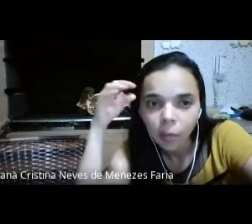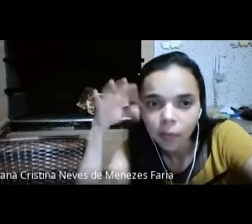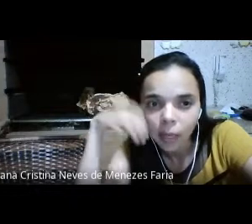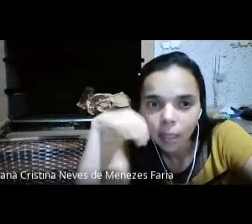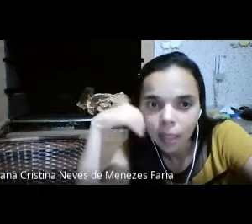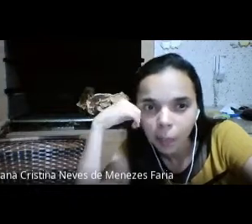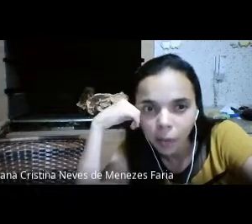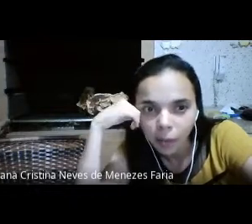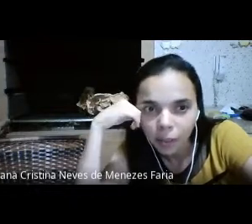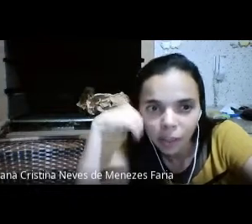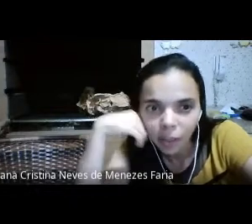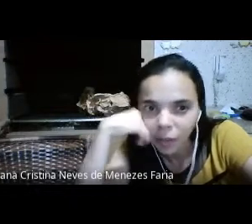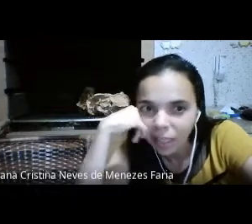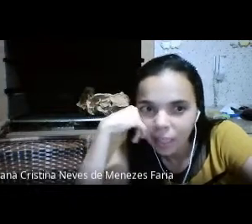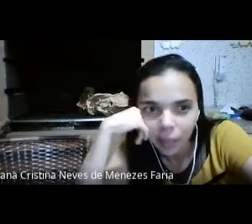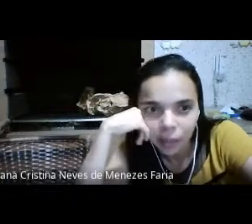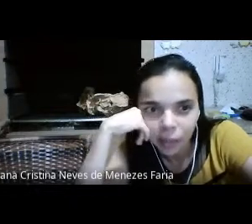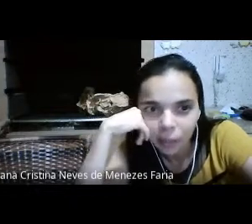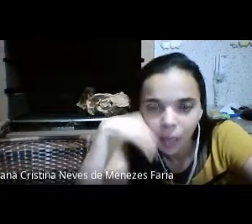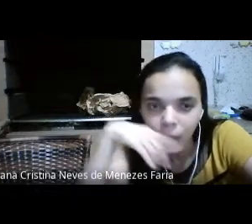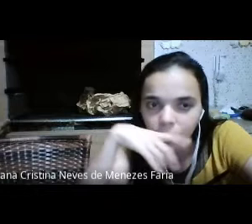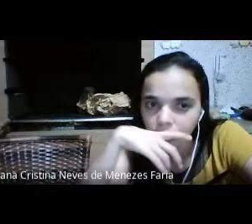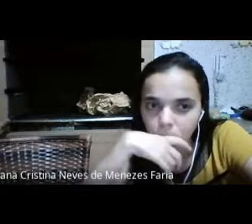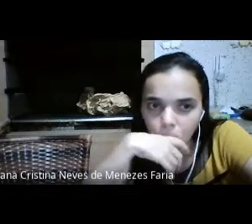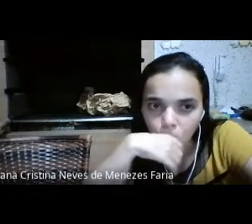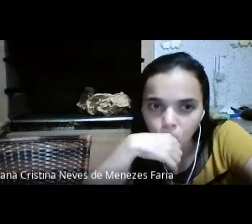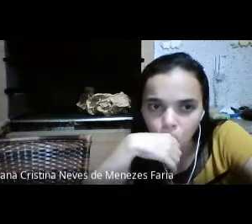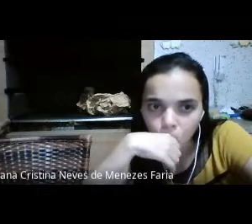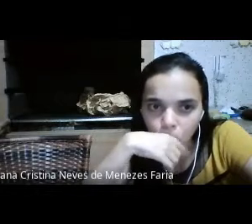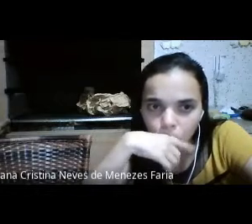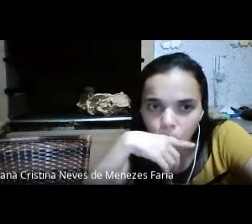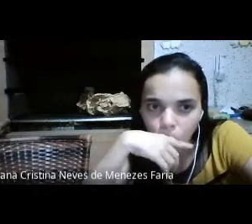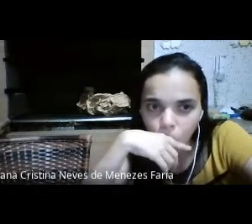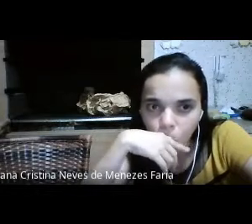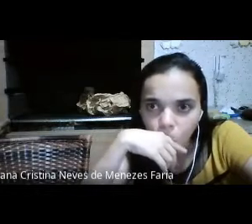toca duas vezes, né? Pelo que eu entendi. Agora essa parte de baixo...